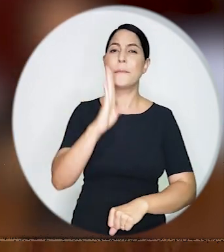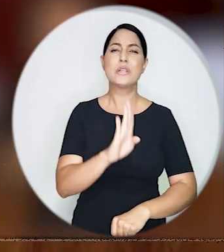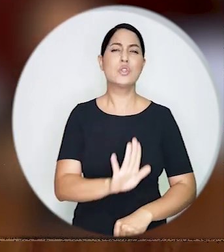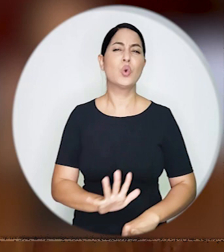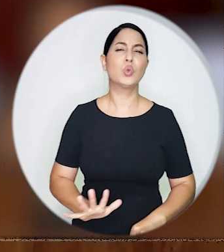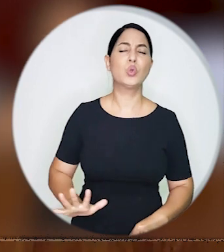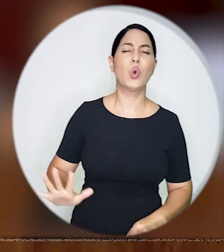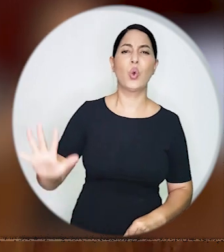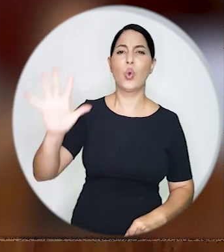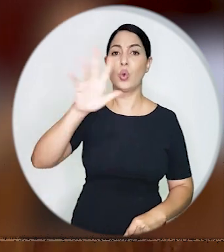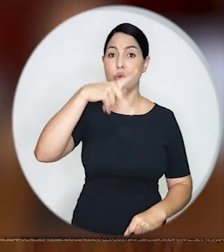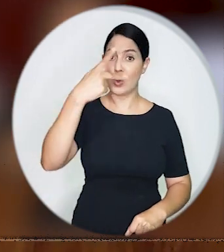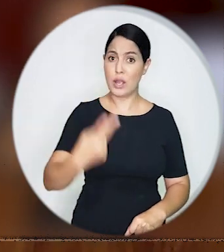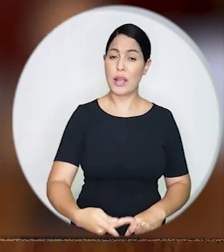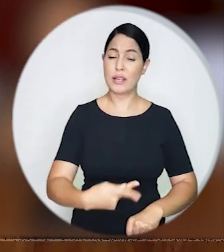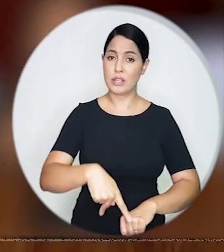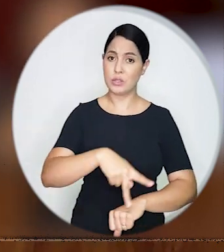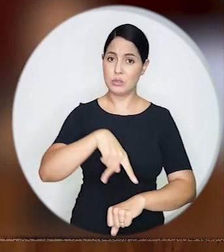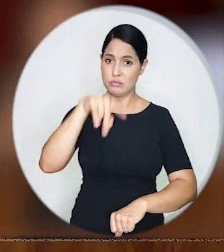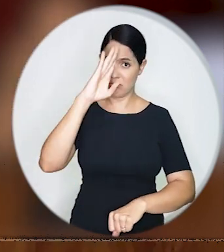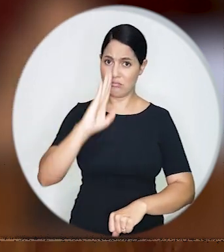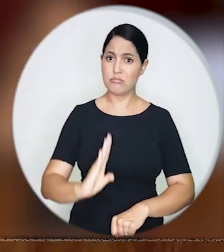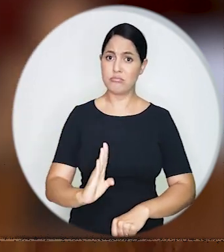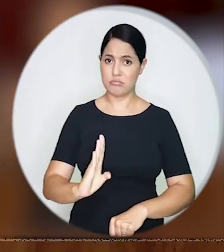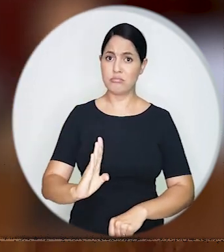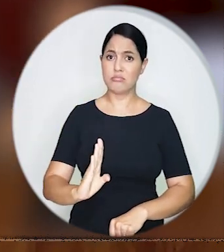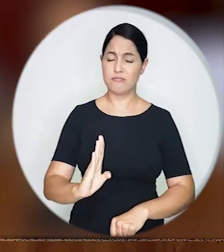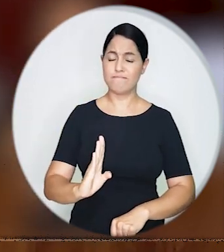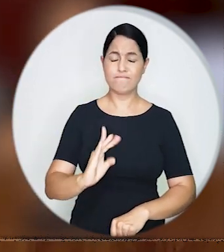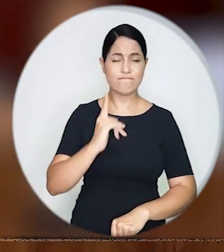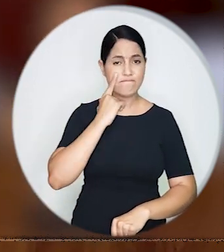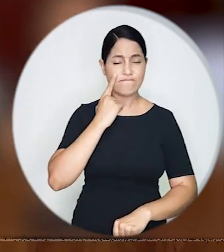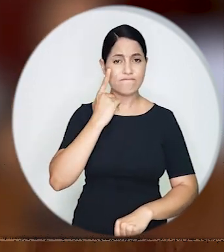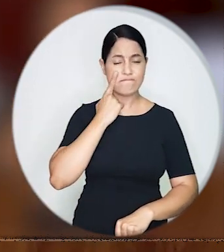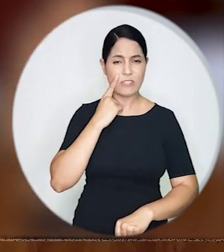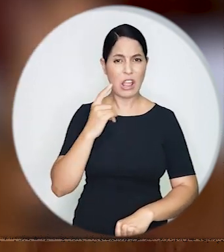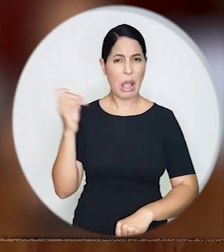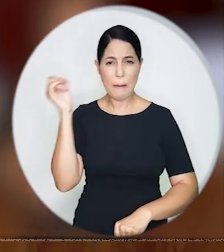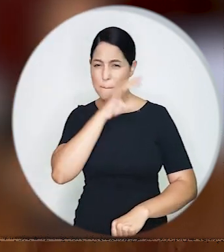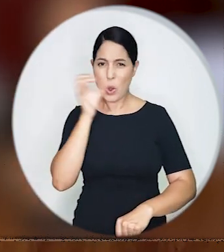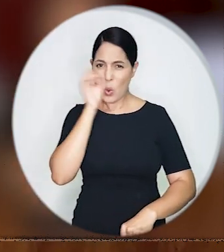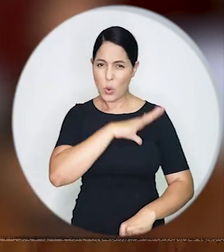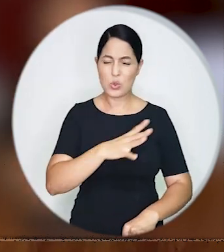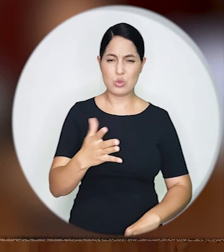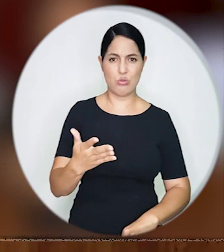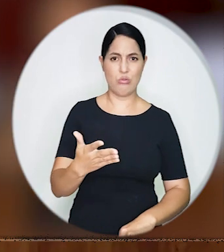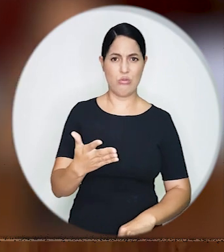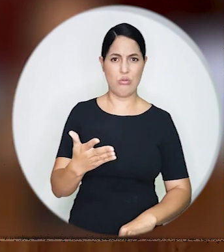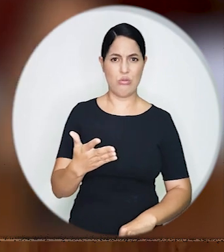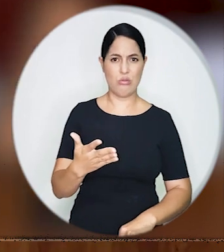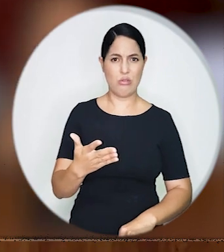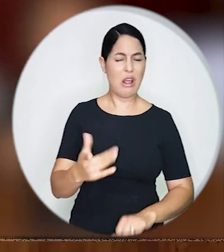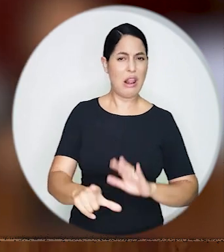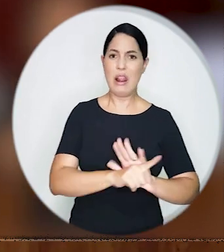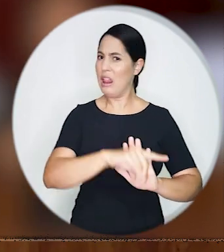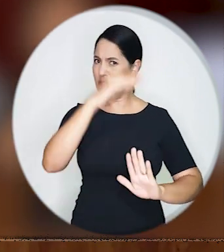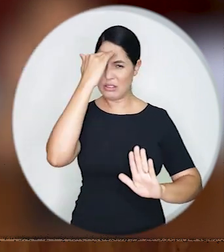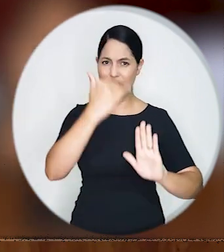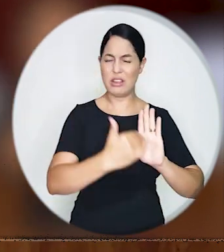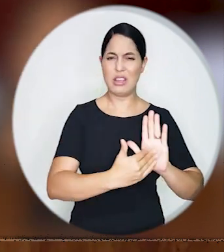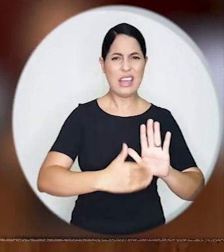país todo constatou em nosso território nacional um cenário de abuso,